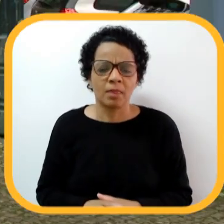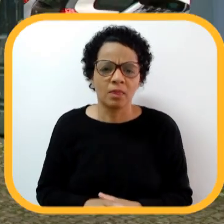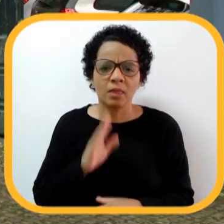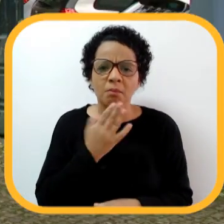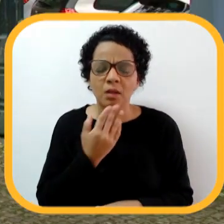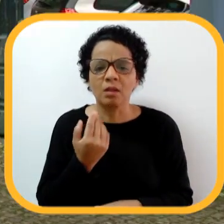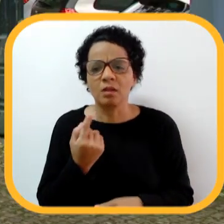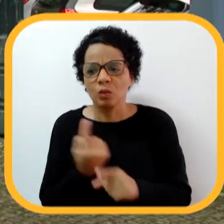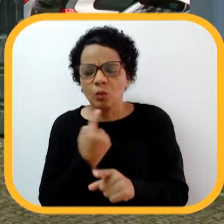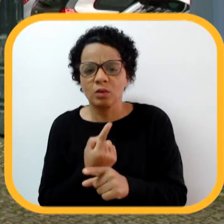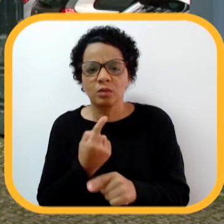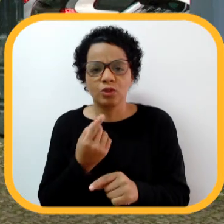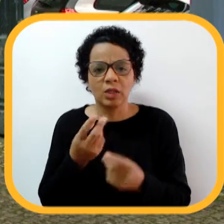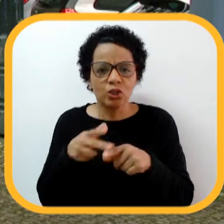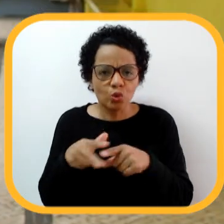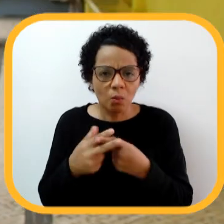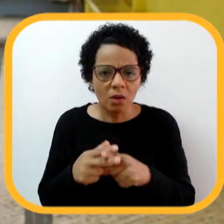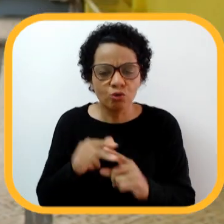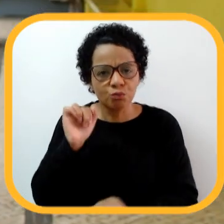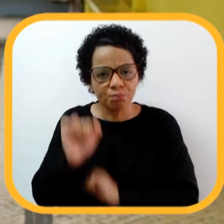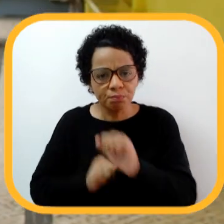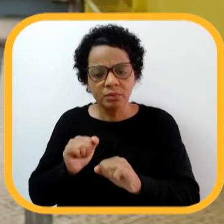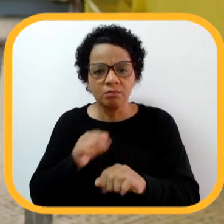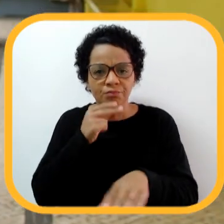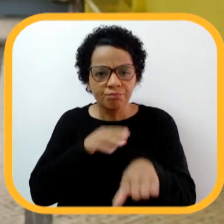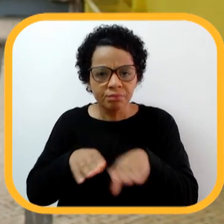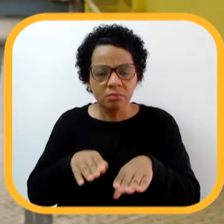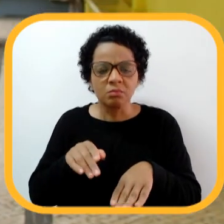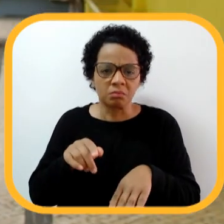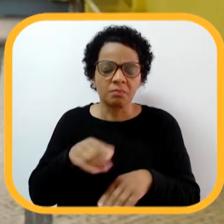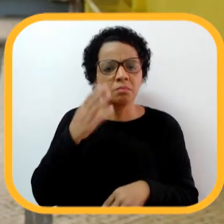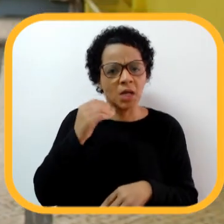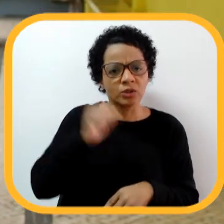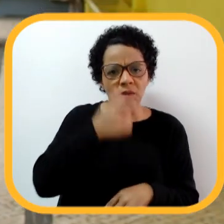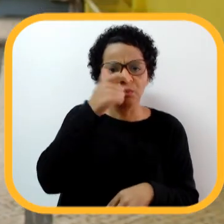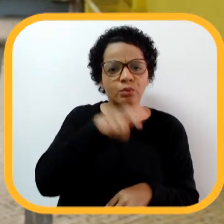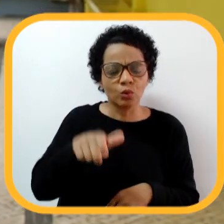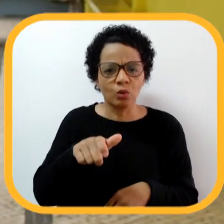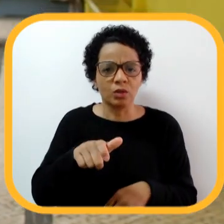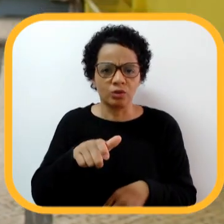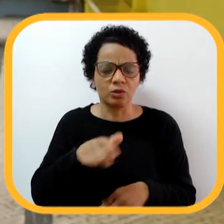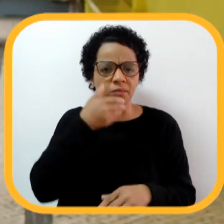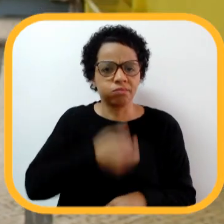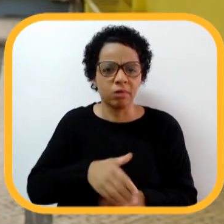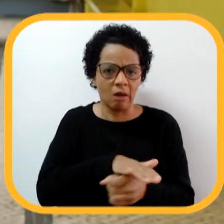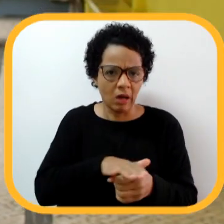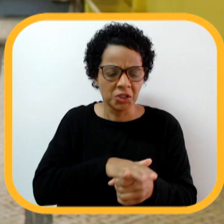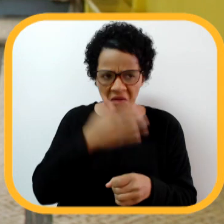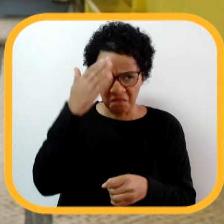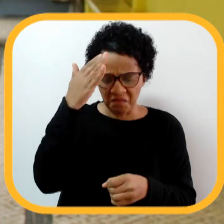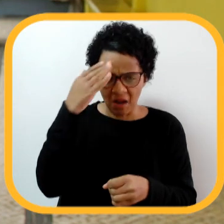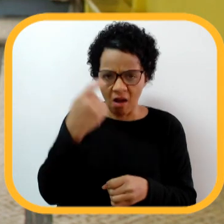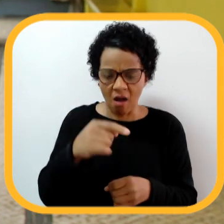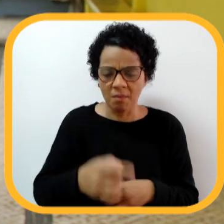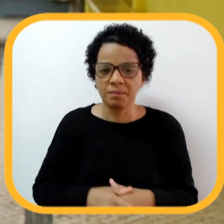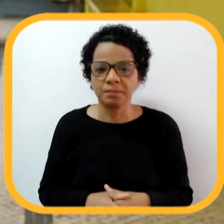scanners de atividade sismológica? Sim, penso que existem pessoas certificadas nessas áreas e que